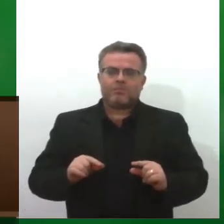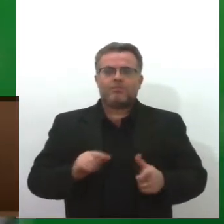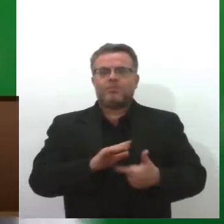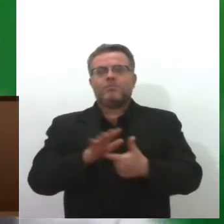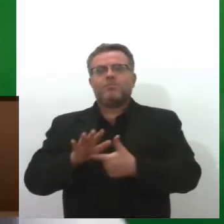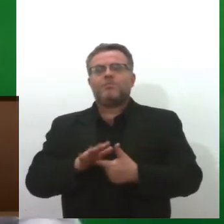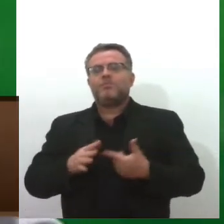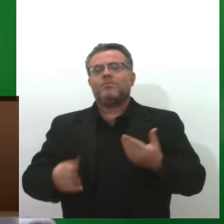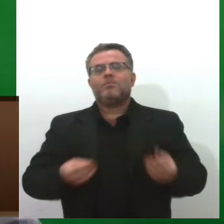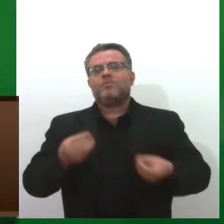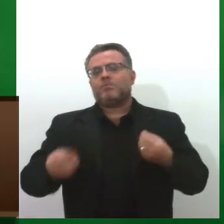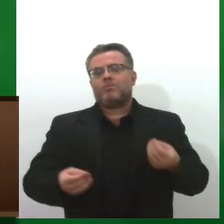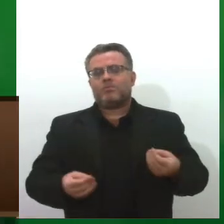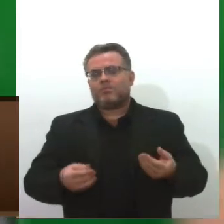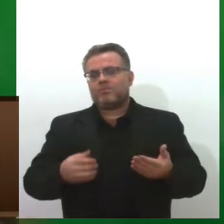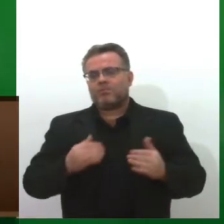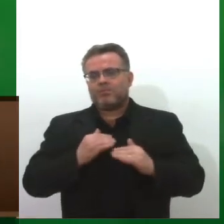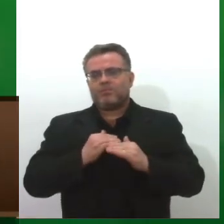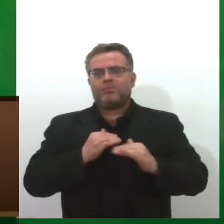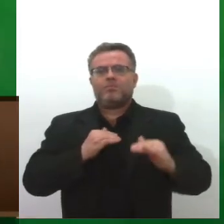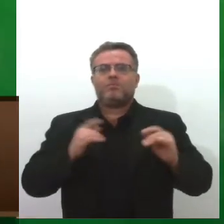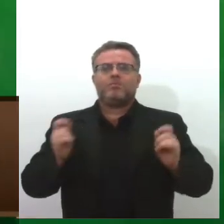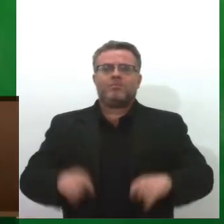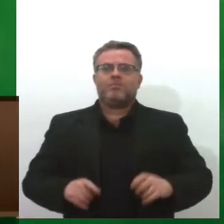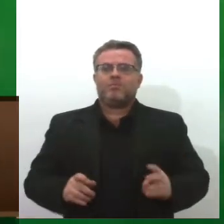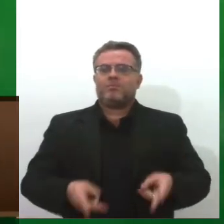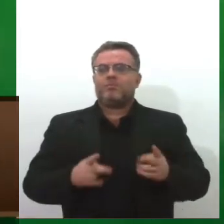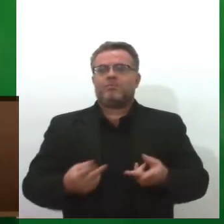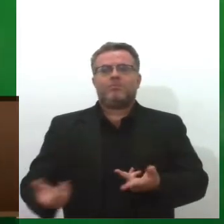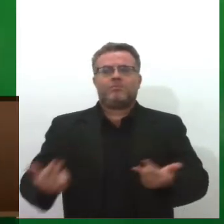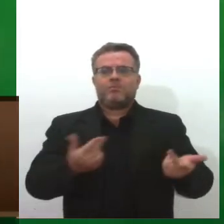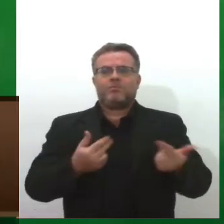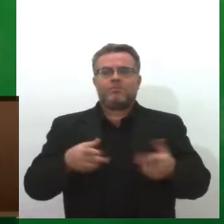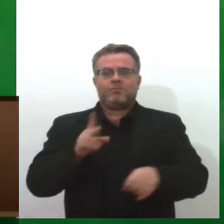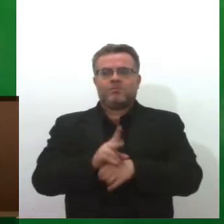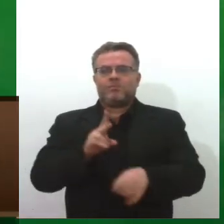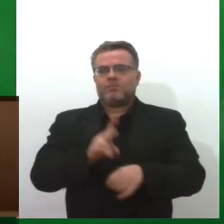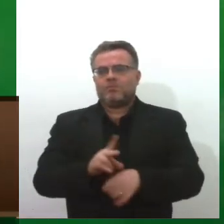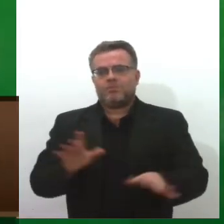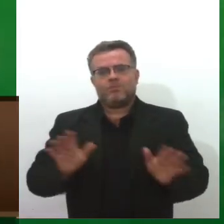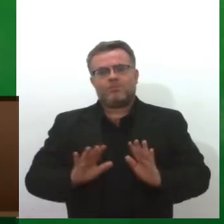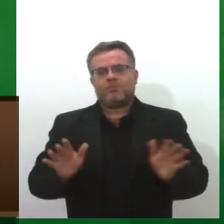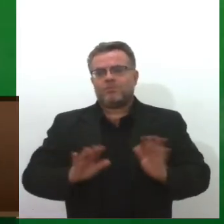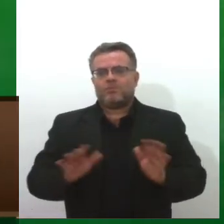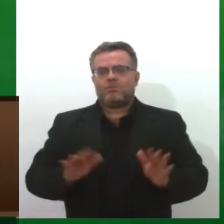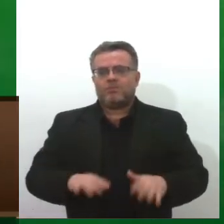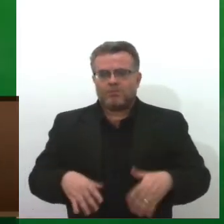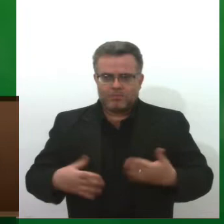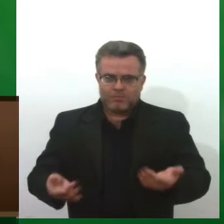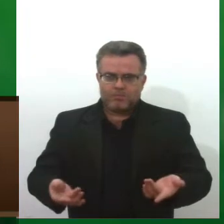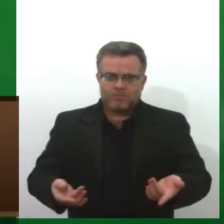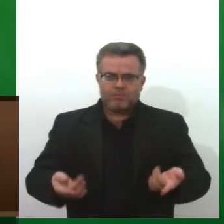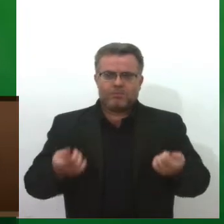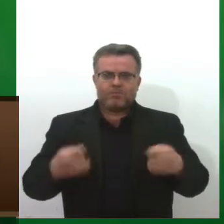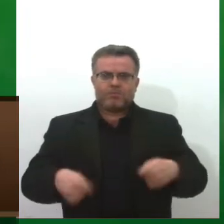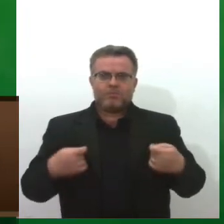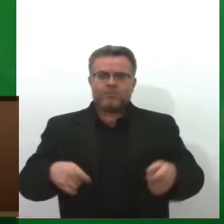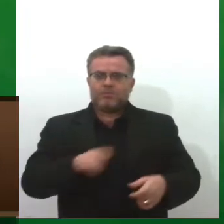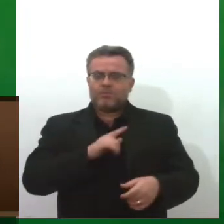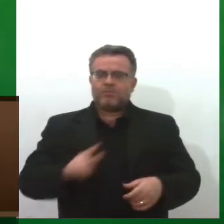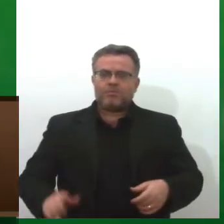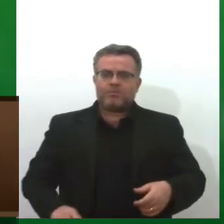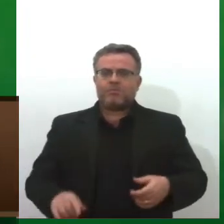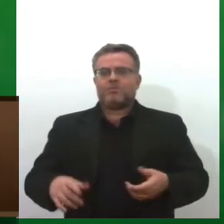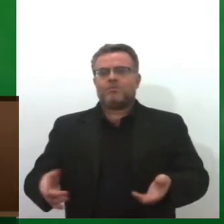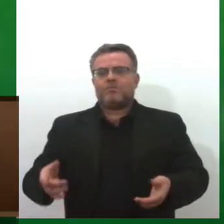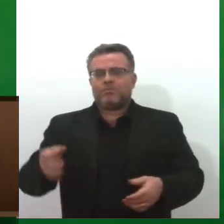sustentabilidade, para que não fique todo mundo sempre amparado ao auxílio, seja do governo federal, estadual ou